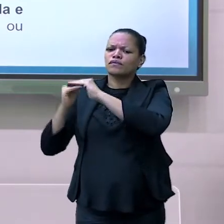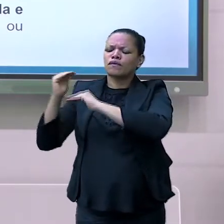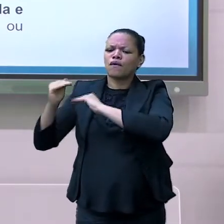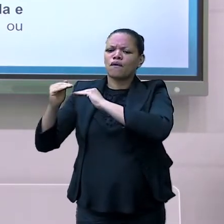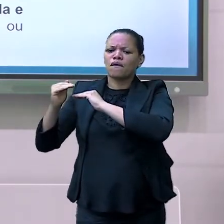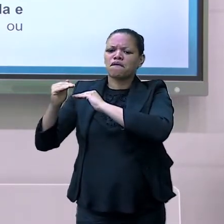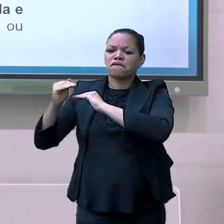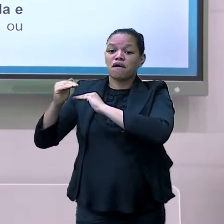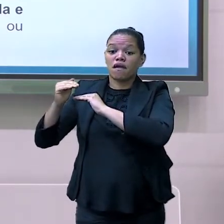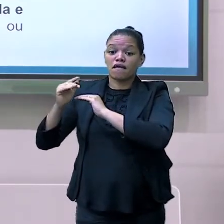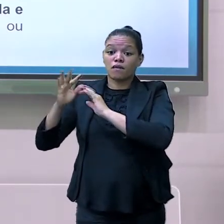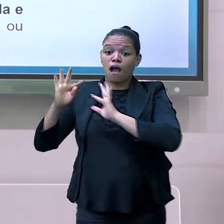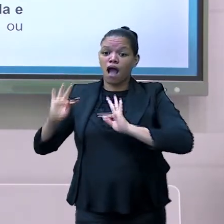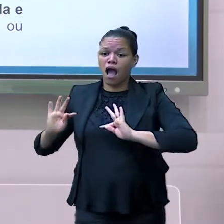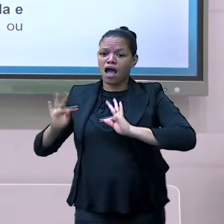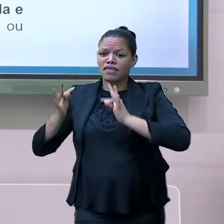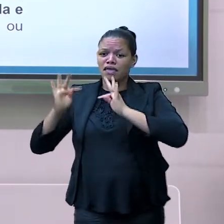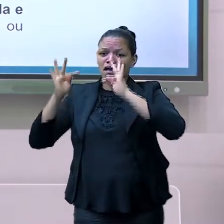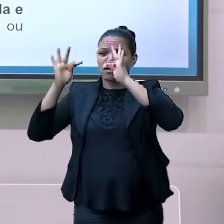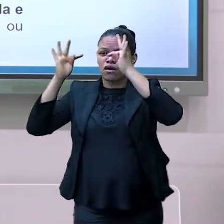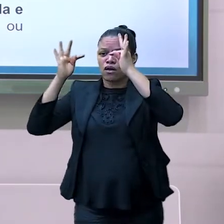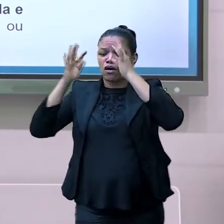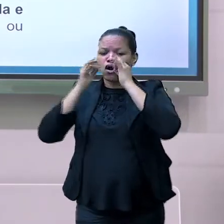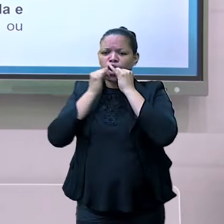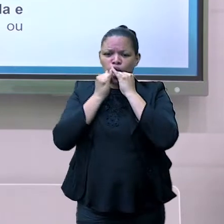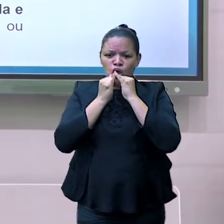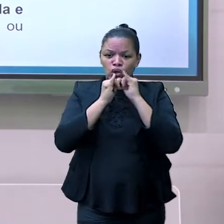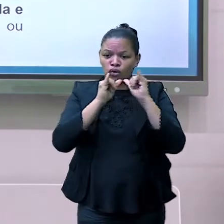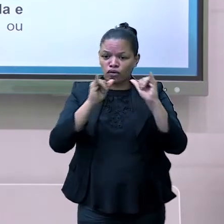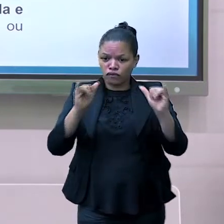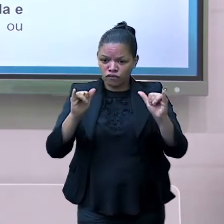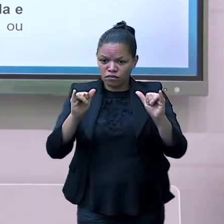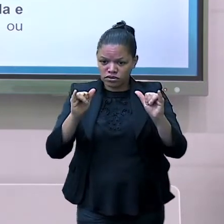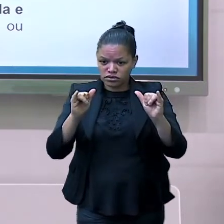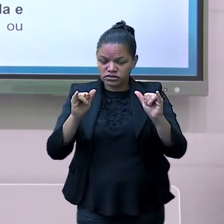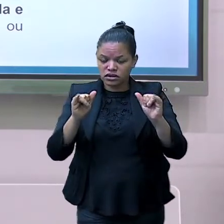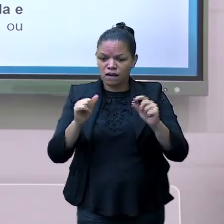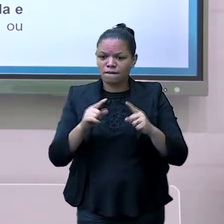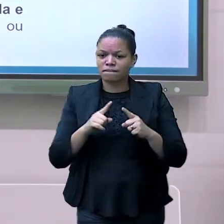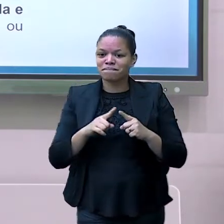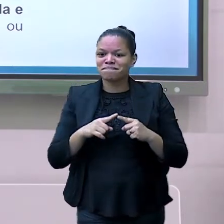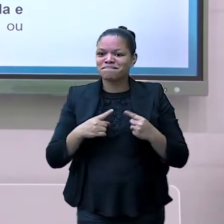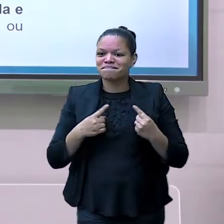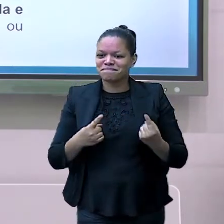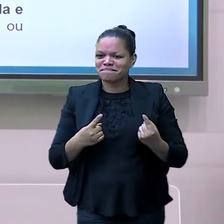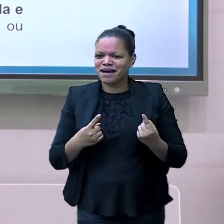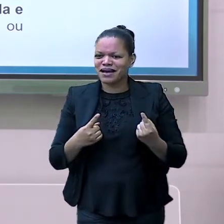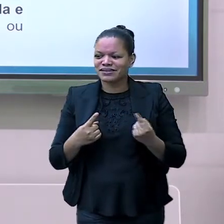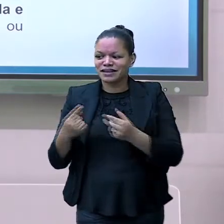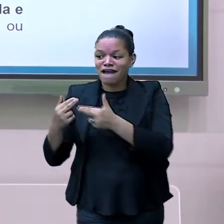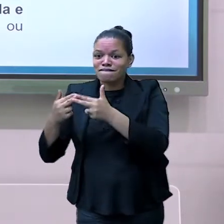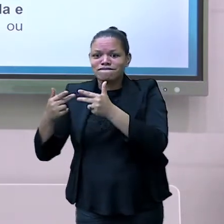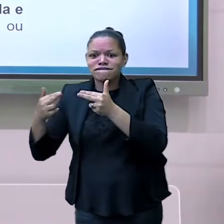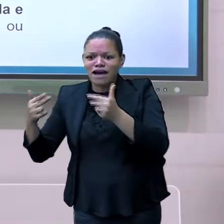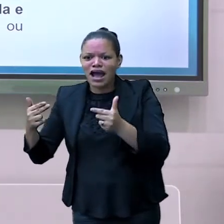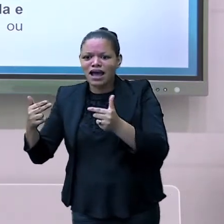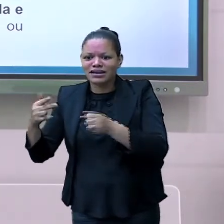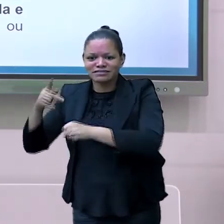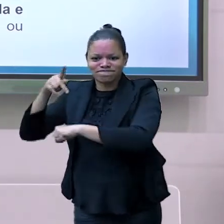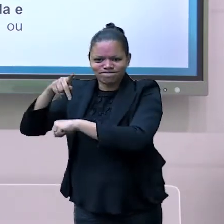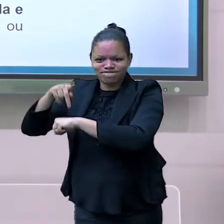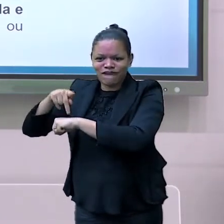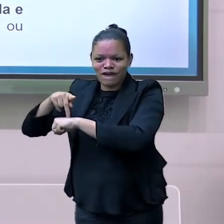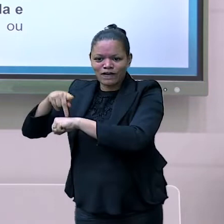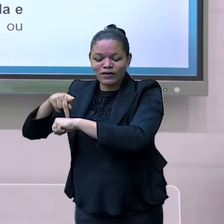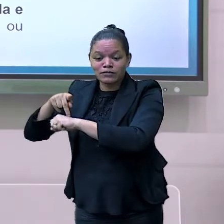de informação. Então, outros países compram do nosso, contratam ou compram do nosso país esses tipos de